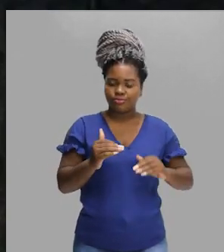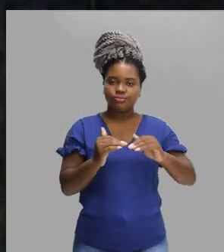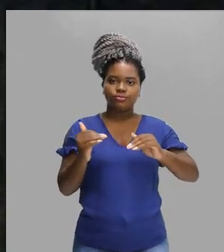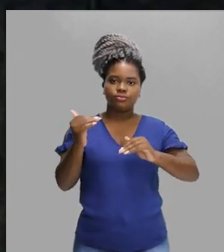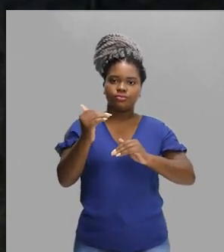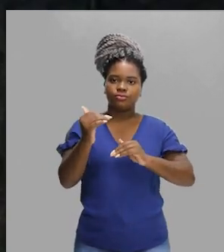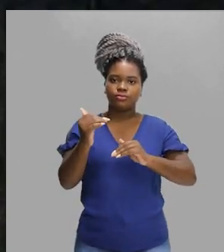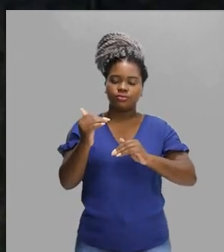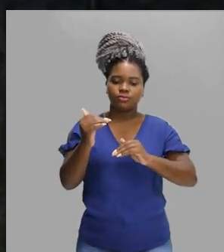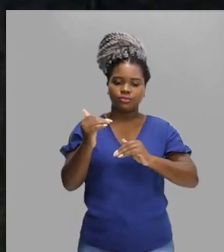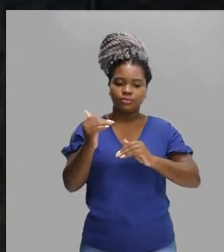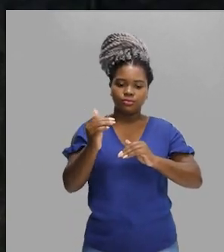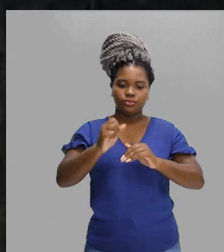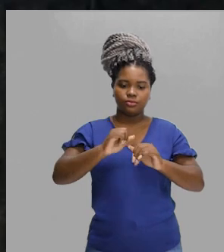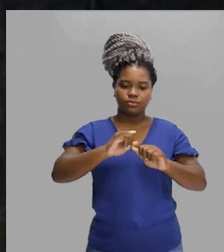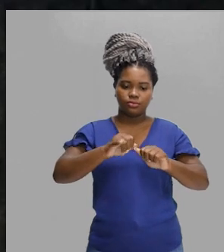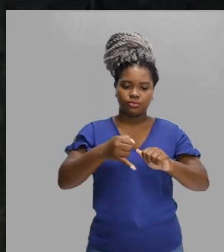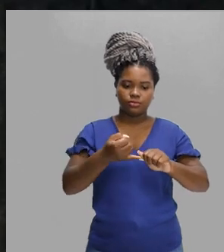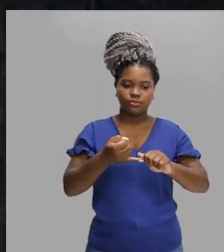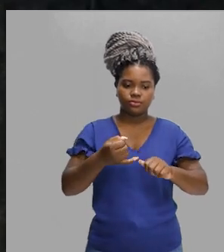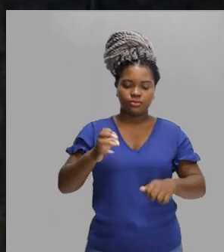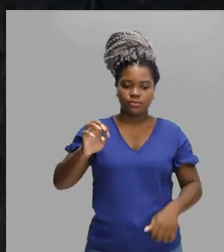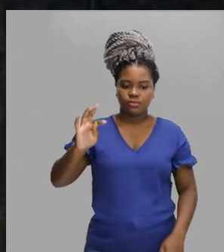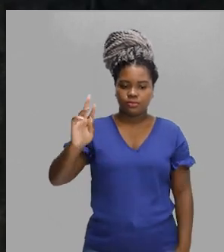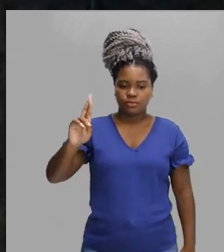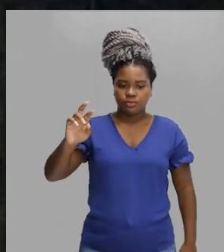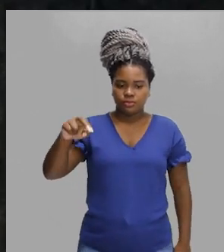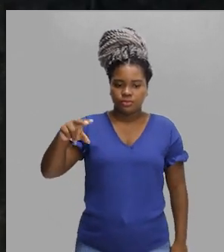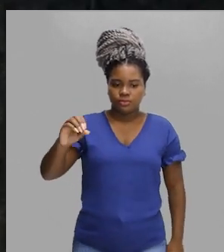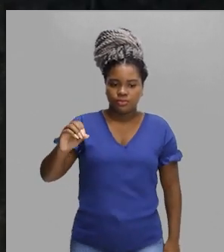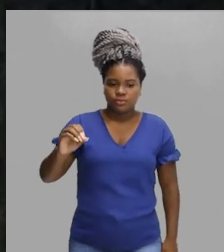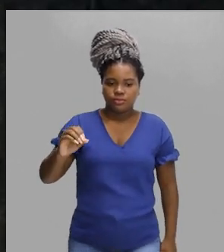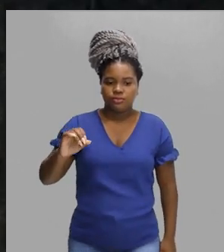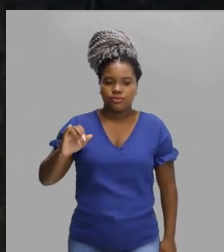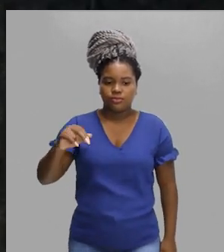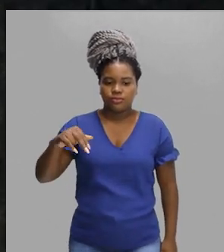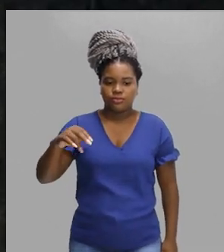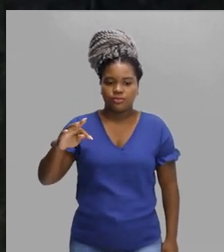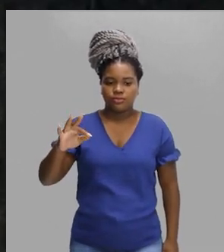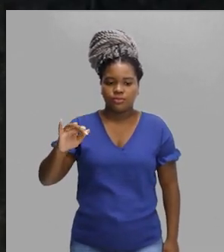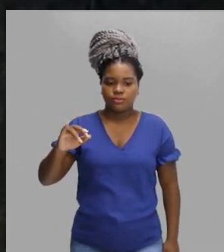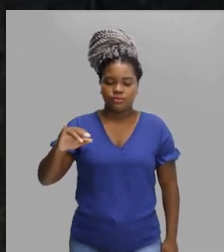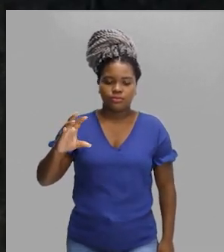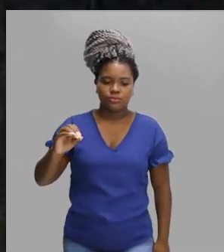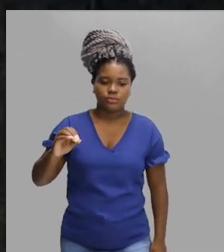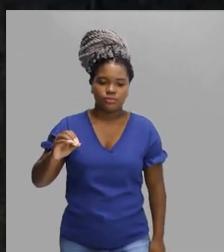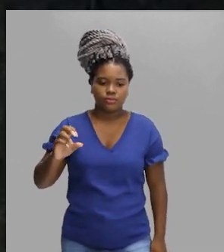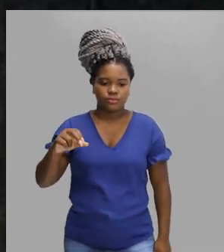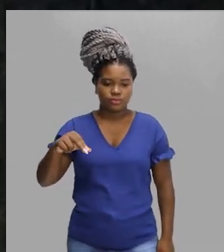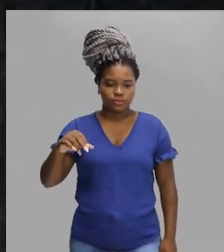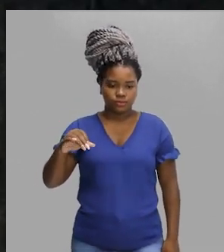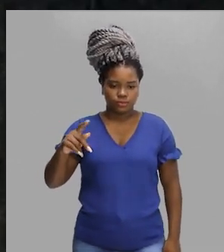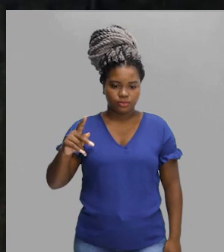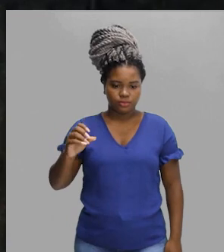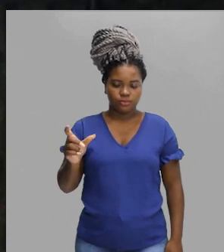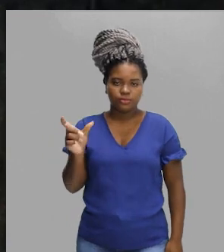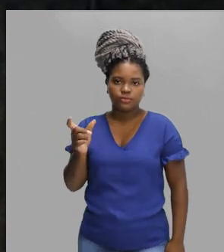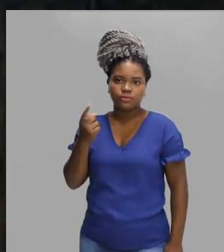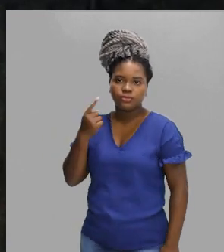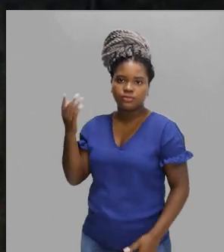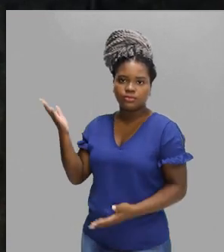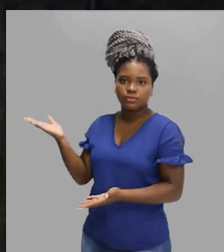superlativo os seguintes adjetivos: eterno, infinito, onipotente,